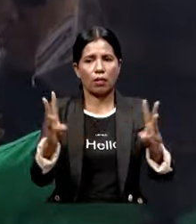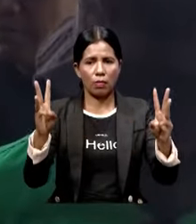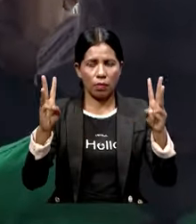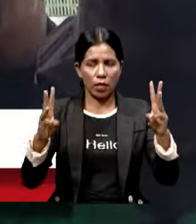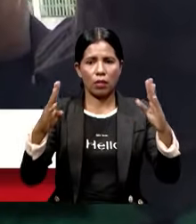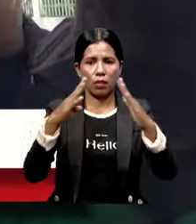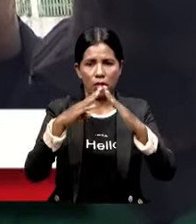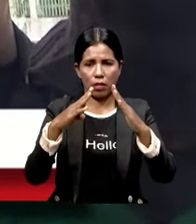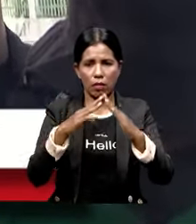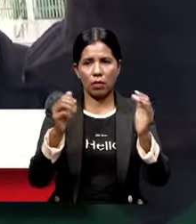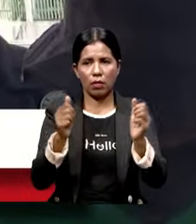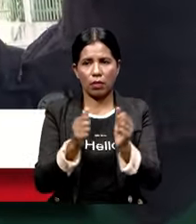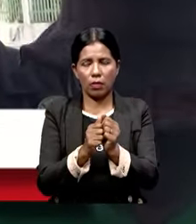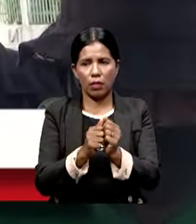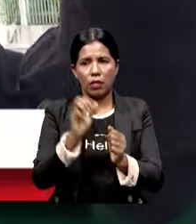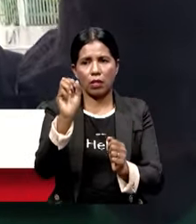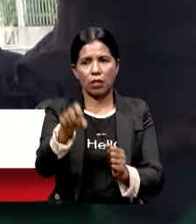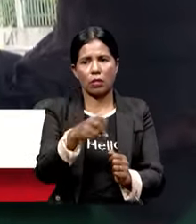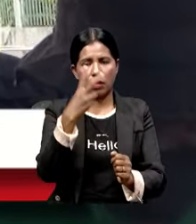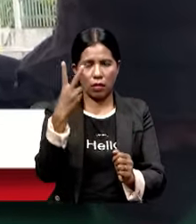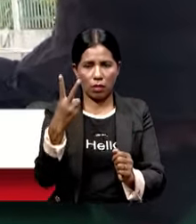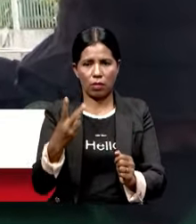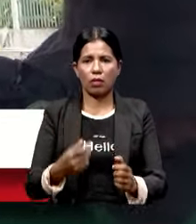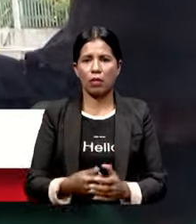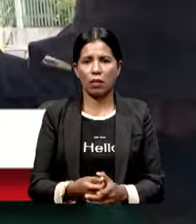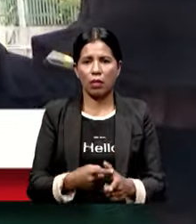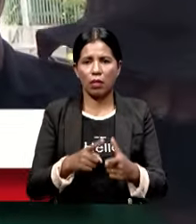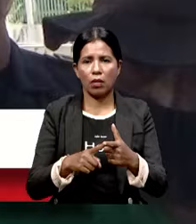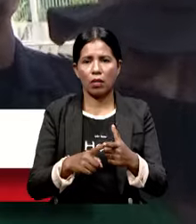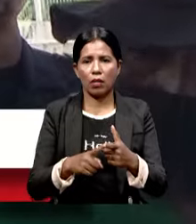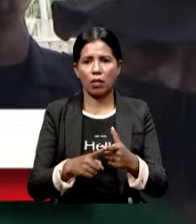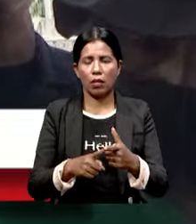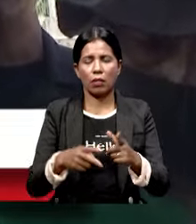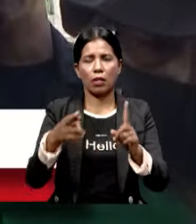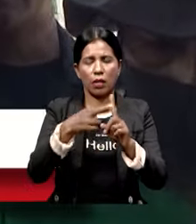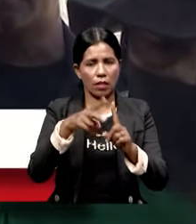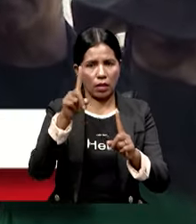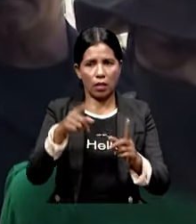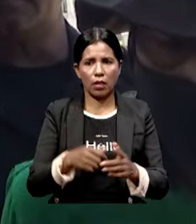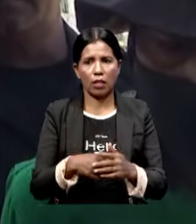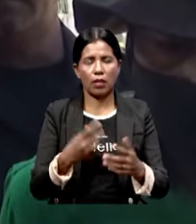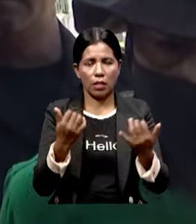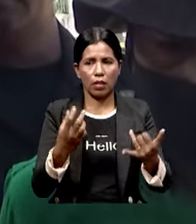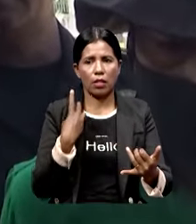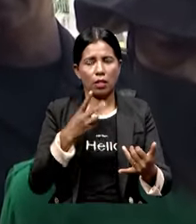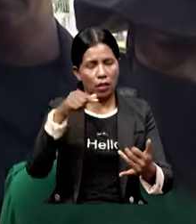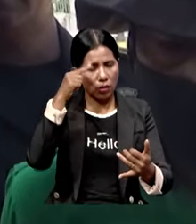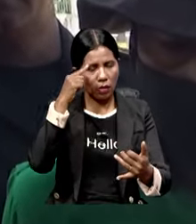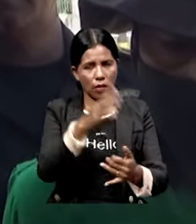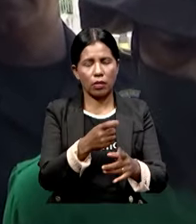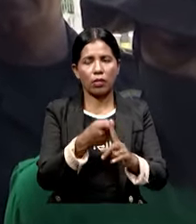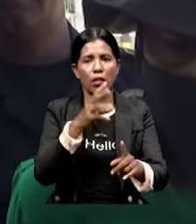uma muito sanulo Recinto Rua, o Rateira. Deneita governo, deu as